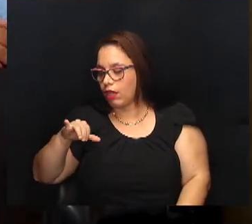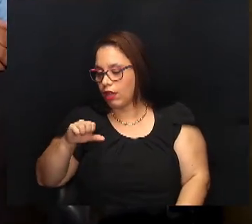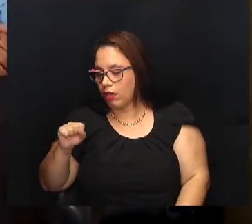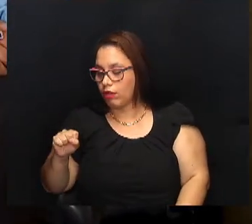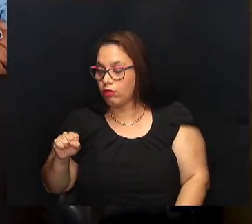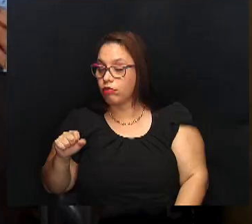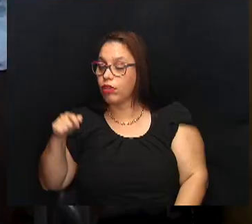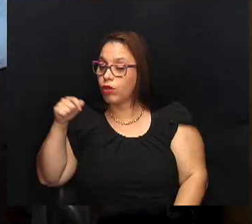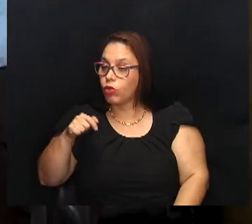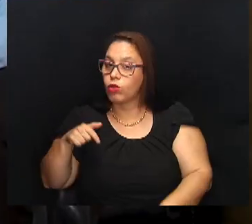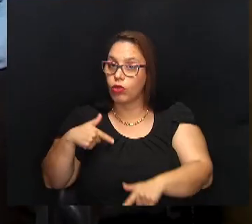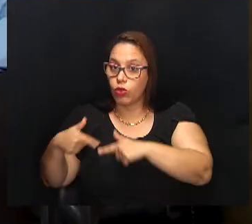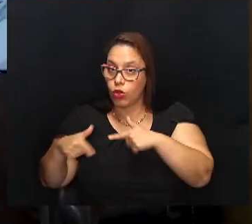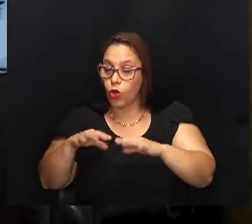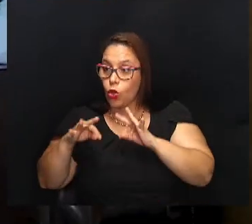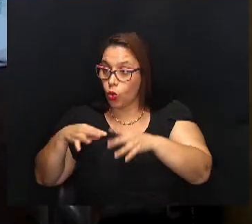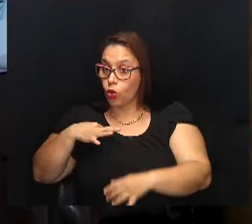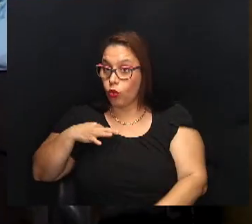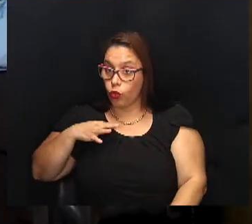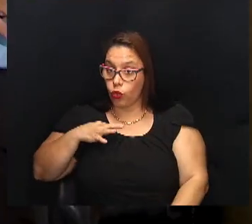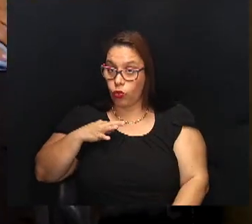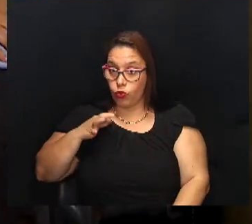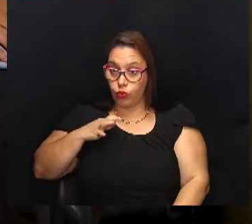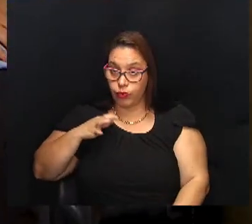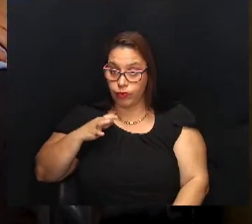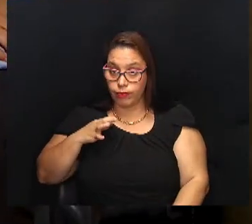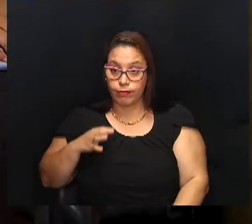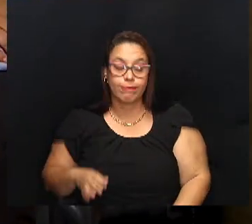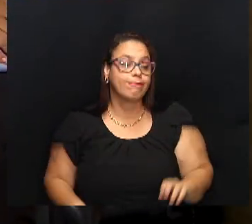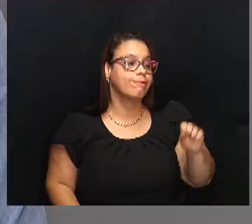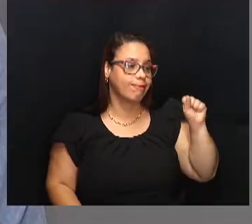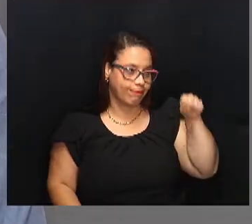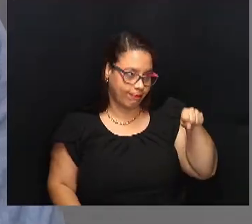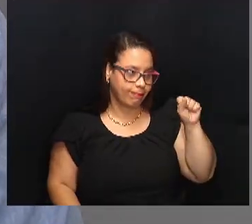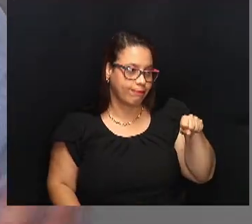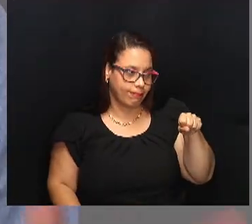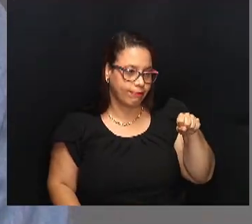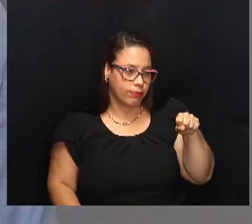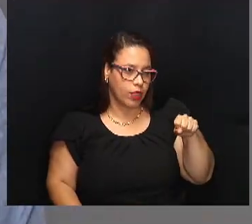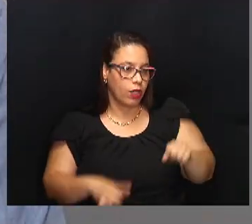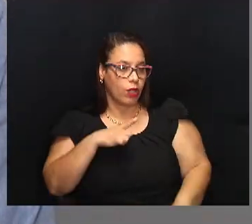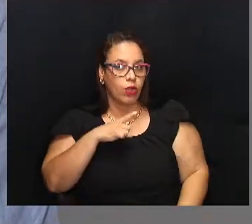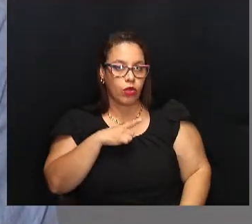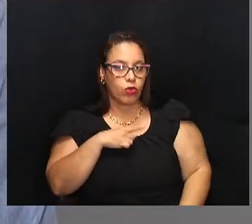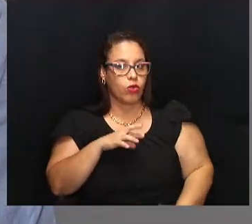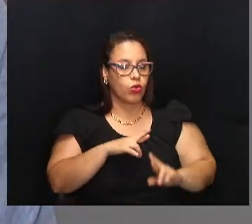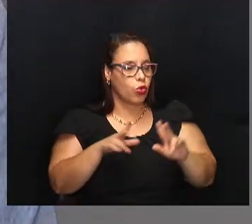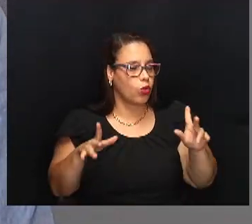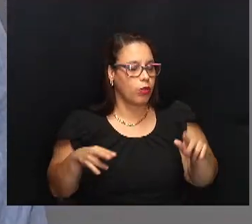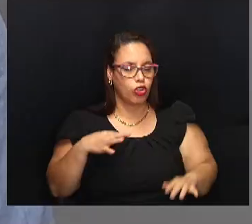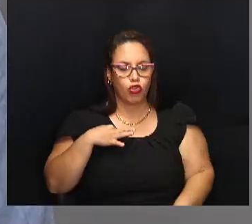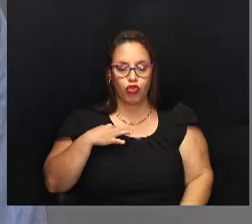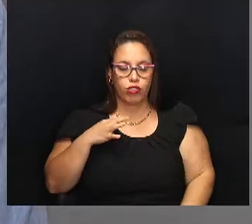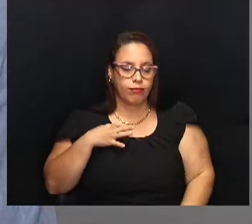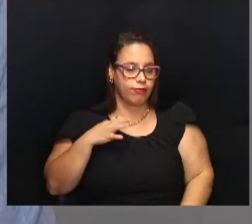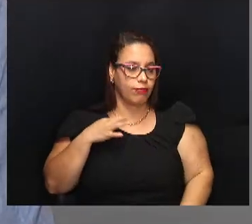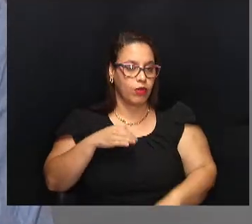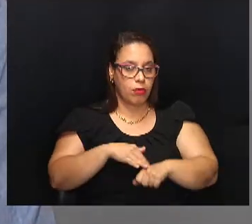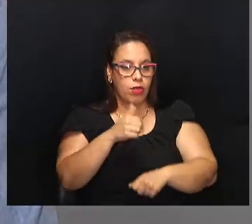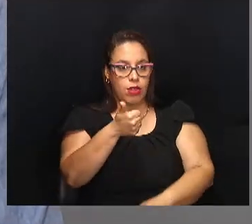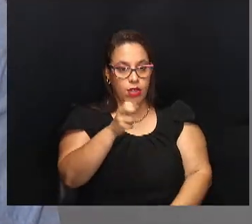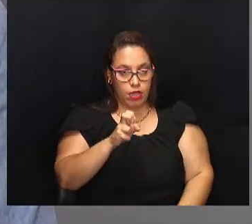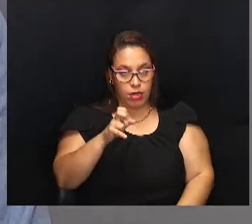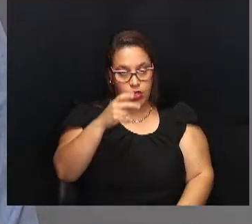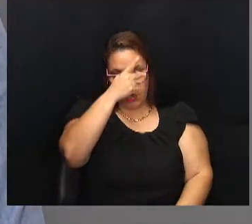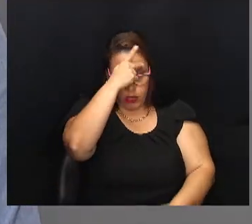atuam aqui? Todas são voluntárias, né, do projeto? Sim, hoje a gente tem um quadro totalmente voluntário. São mais de 15